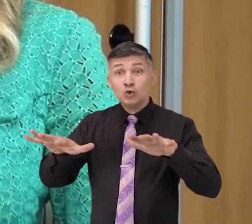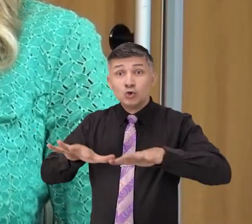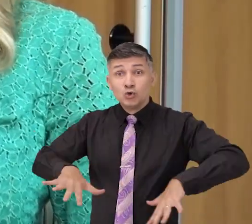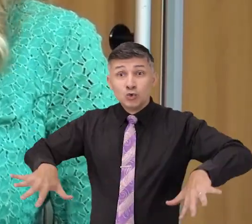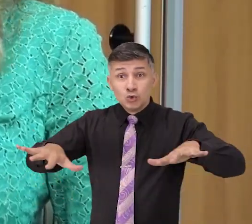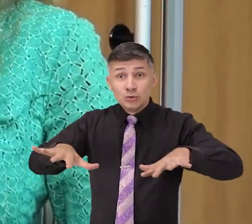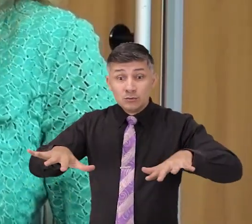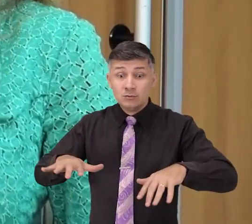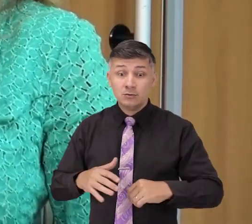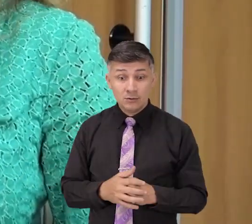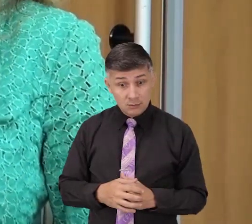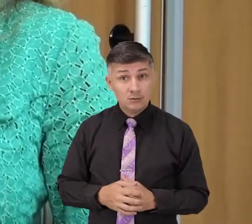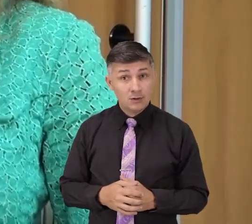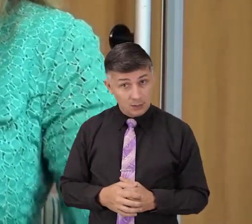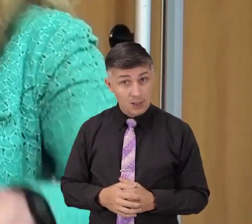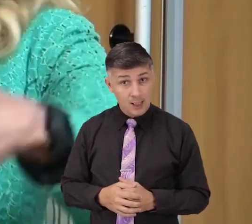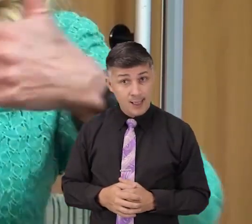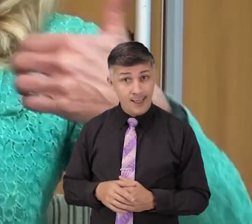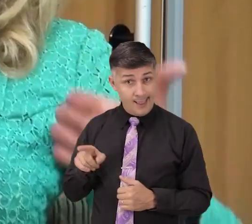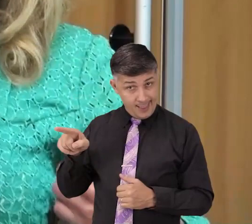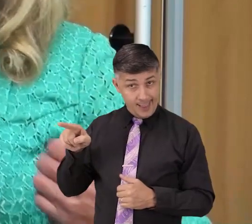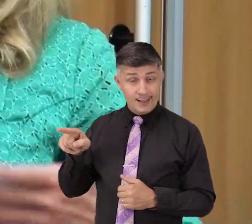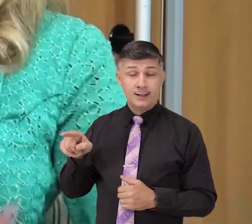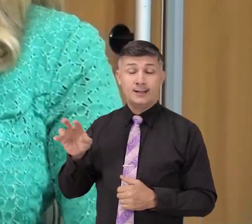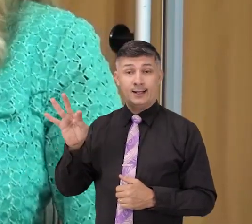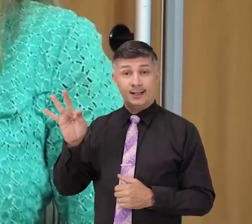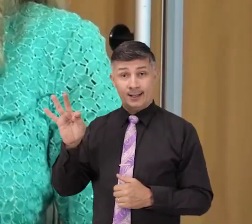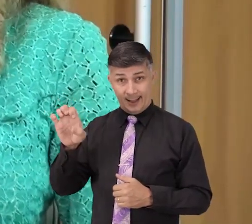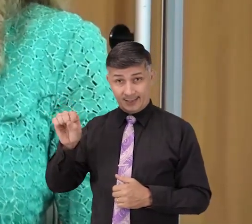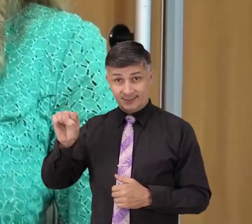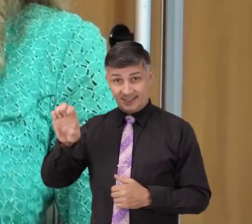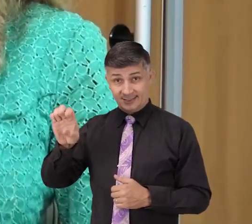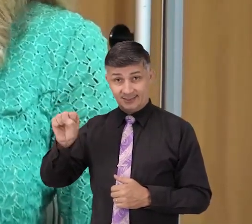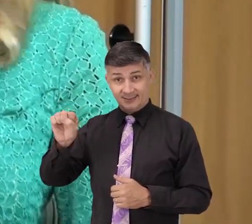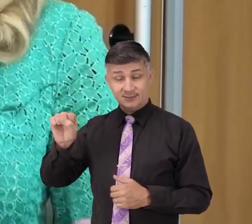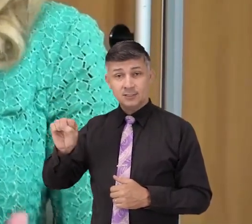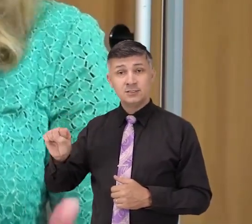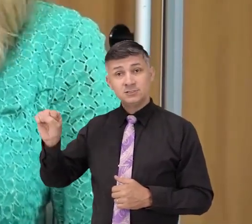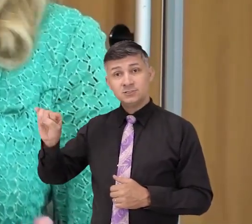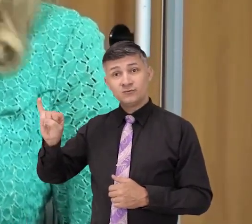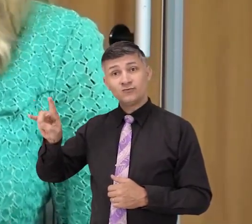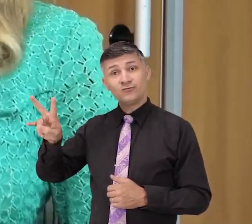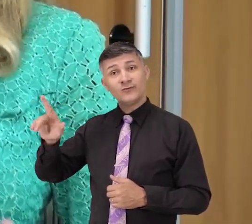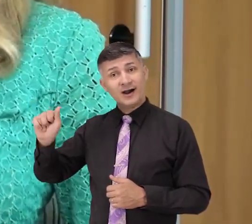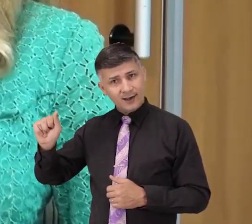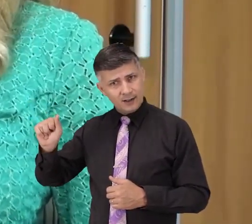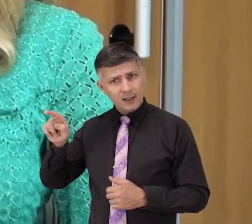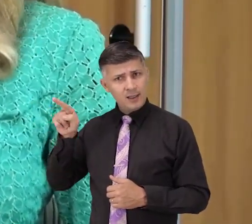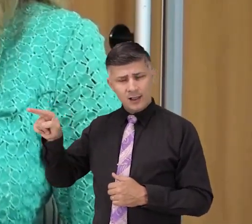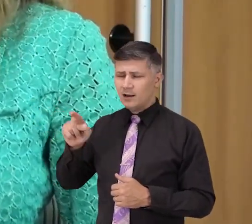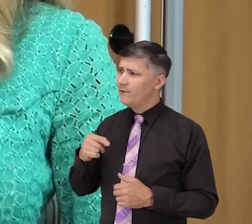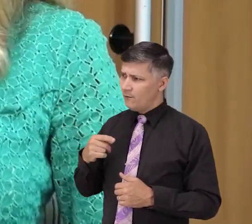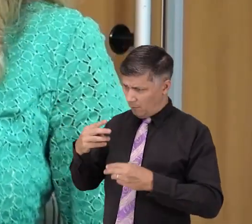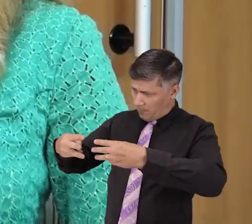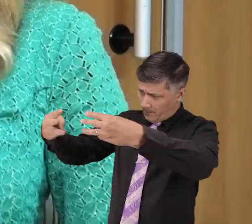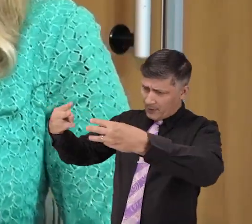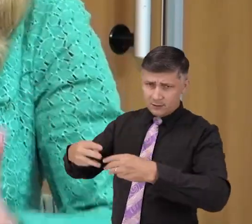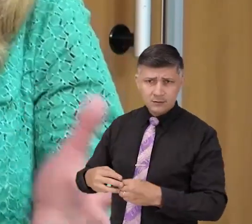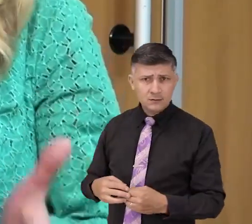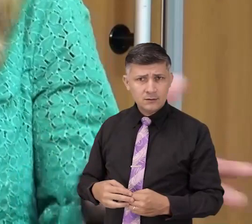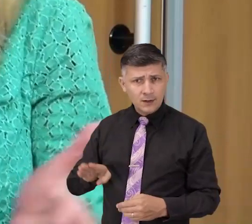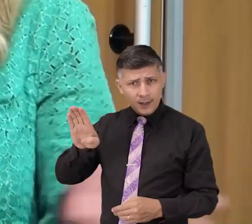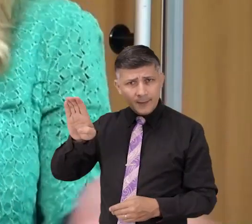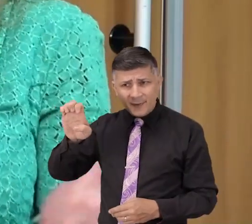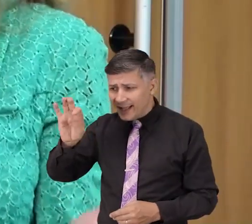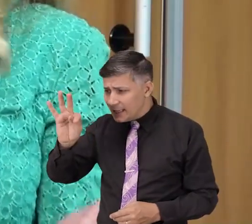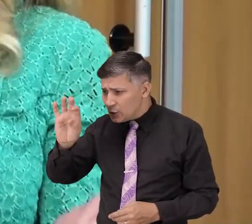para o desespero de Técio Lise Silva, que foi meu antecessor no IAB, ele disse assim, mas você está chamando o ministro de Beto? Eu disse assim,